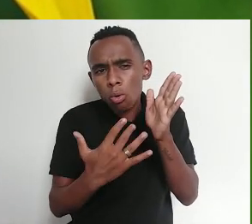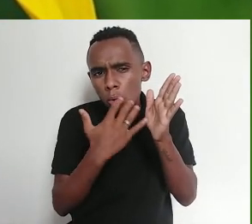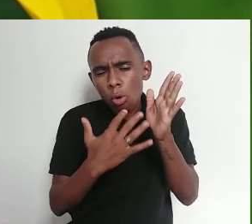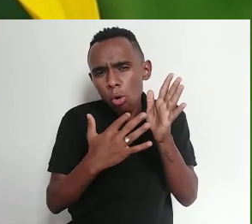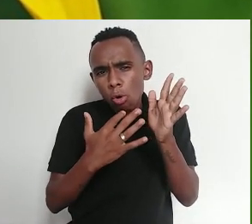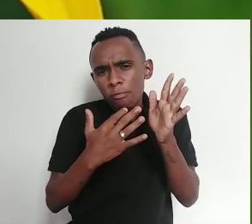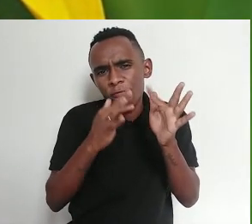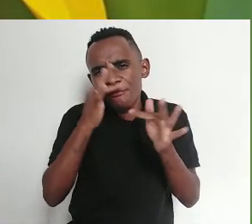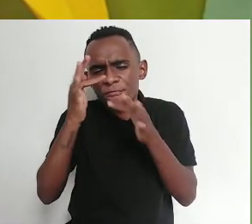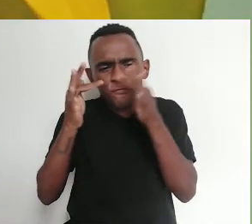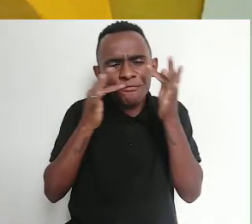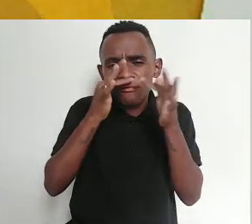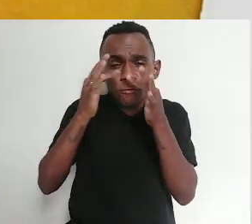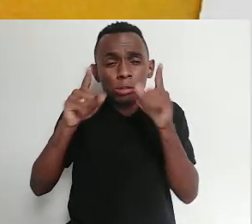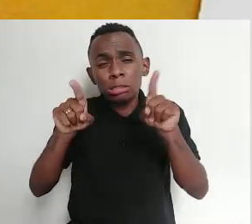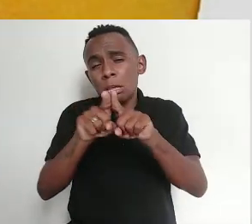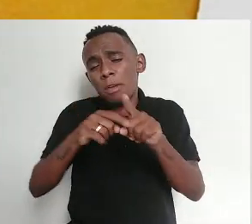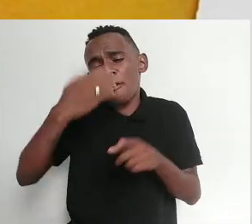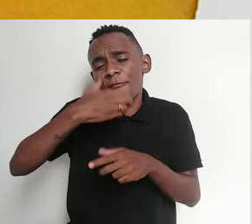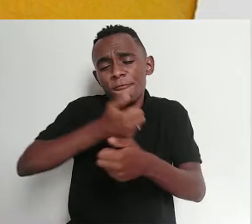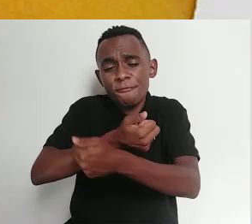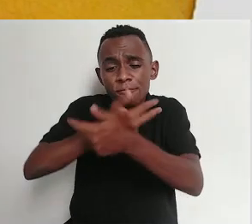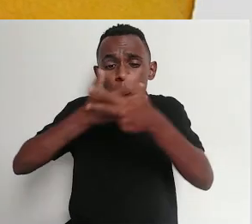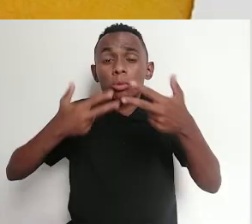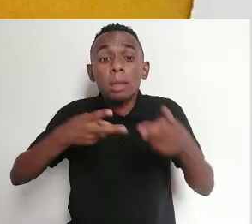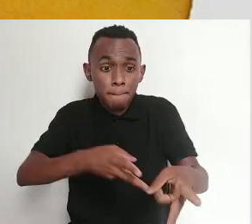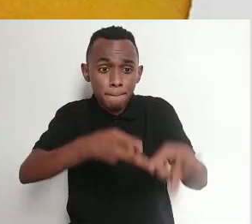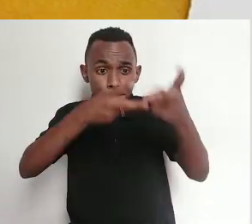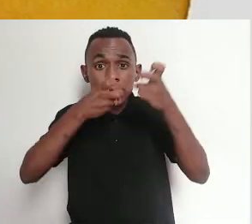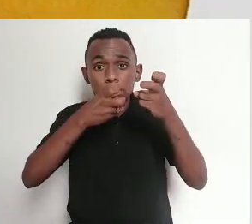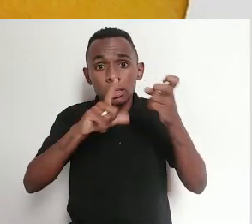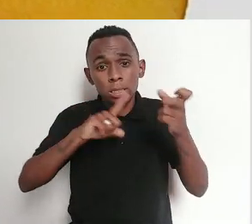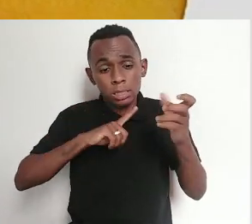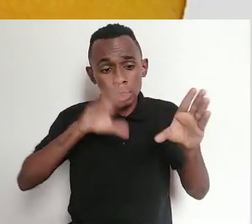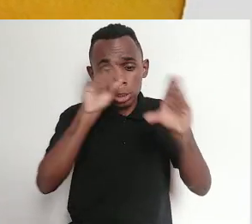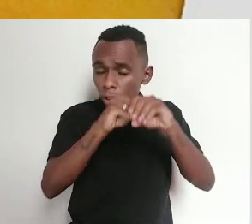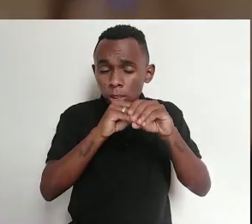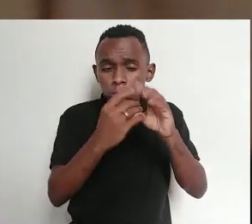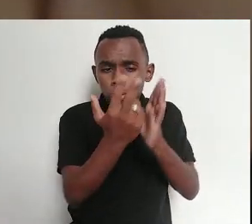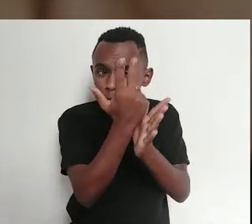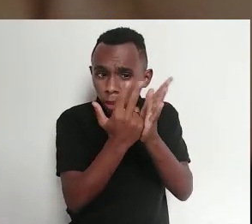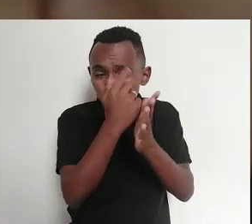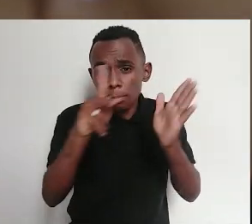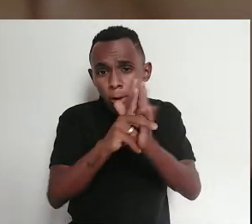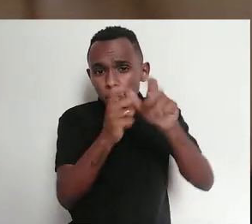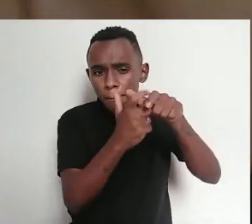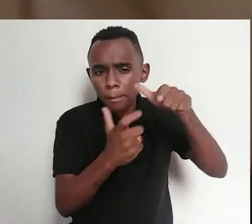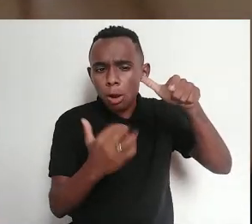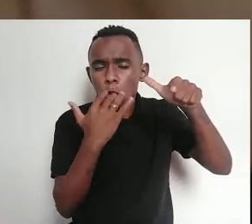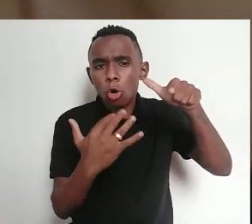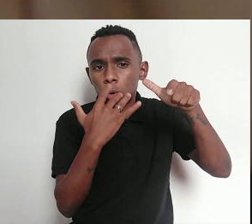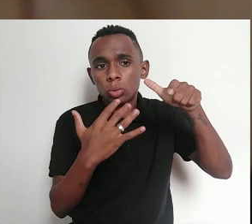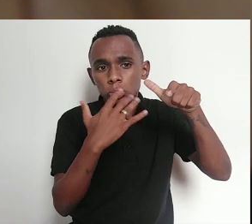mandala. E muitas frutas também a gente consegue enxergar desenhos de mandalas dentro delas. Então, eu trouxe para